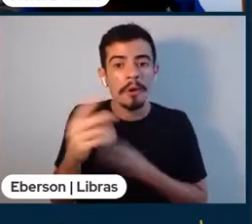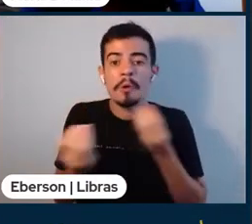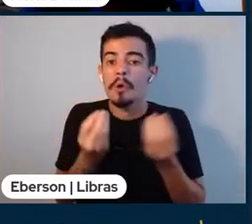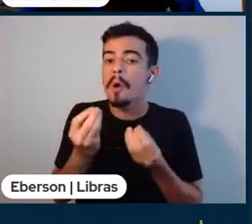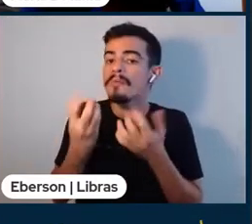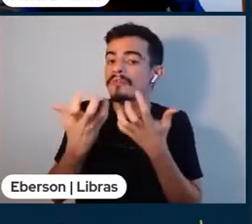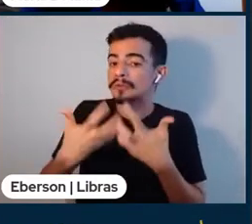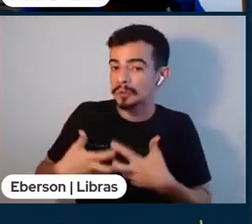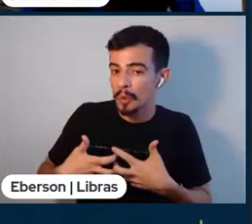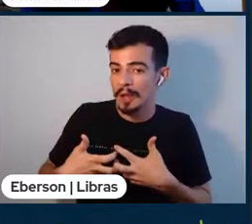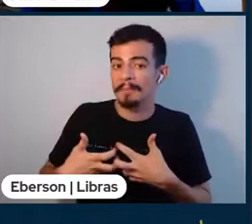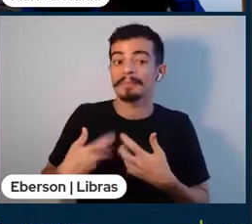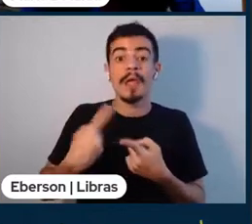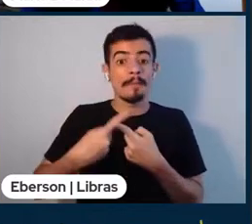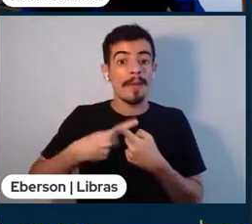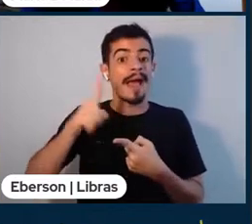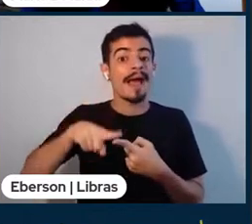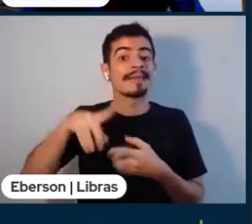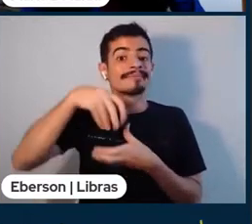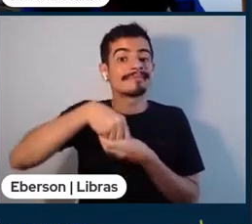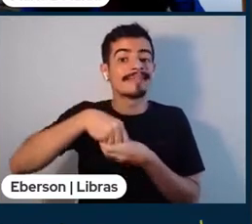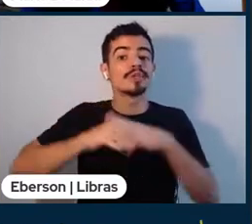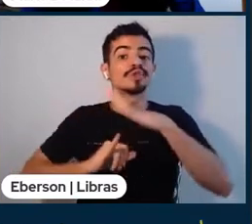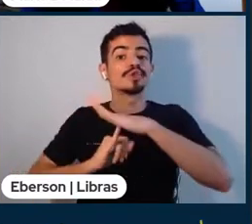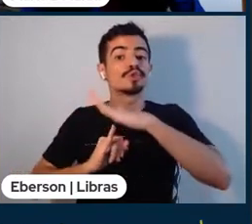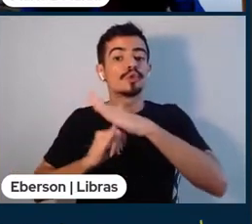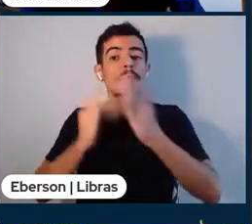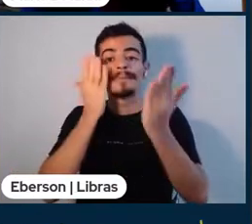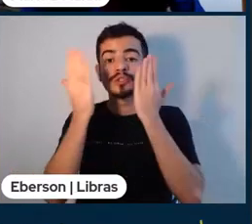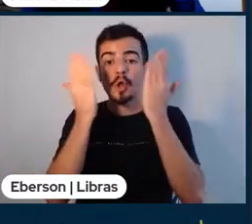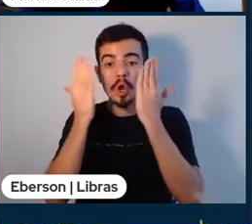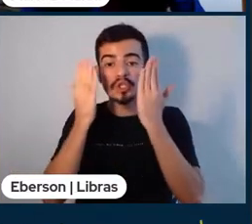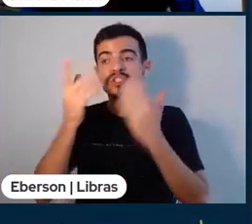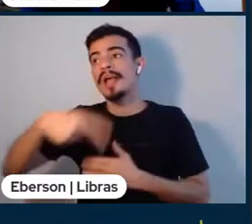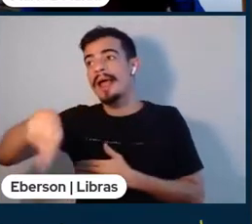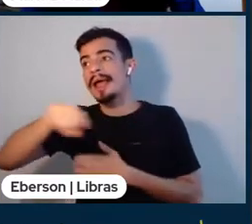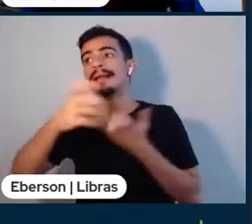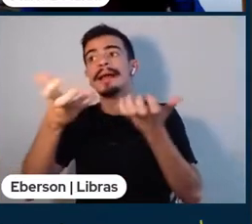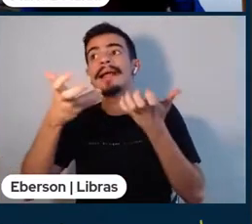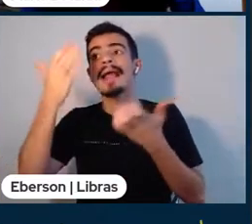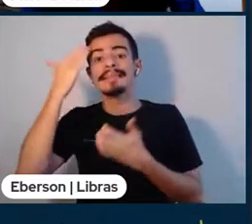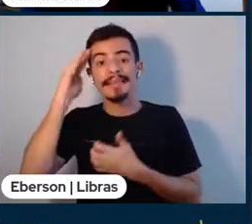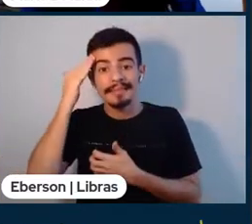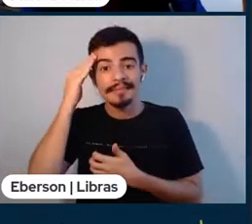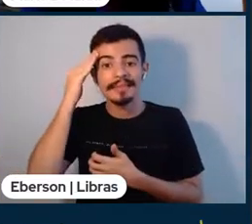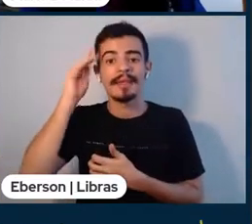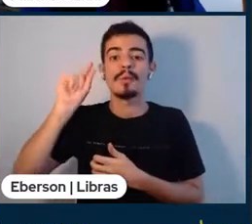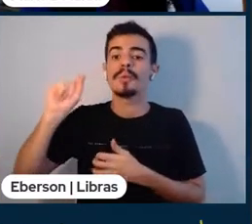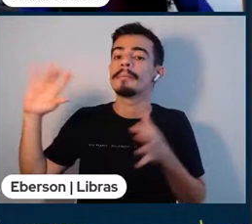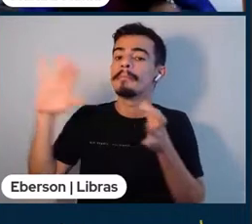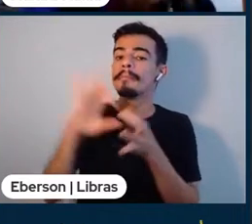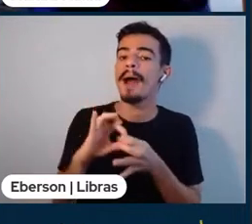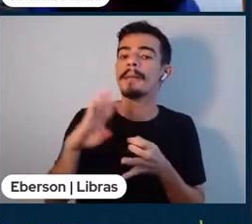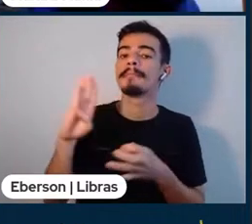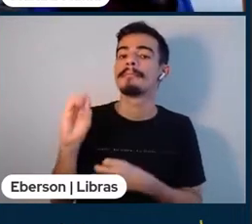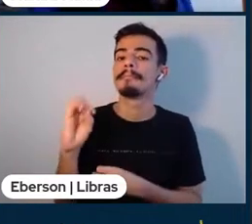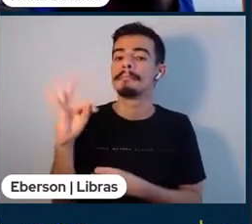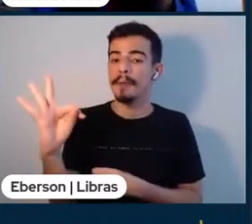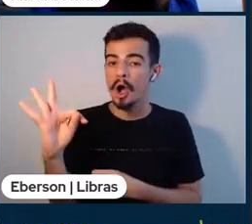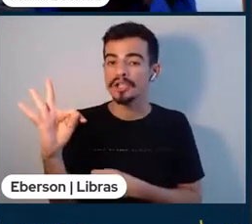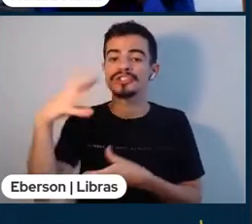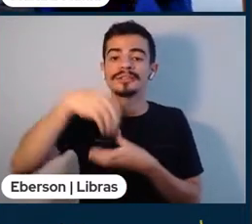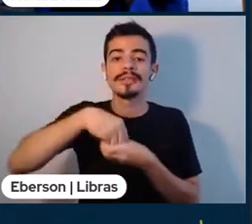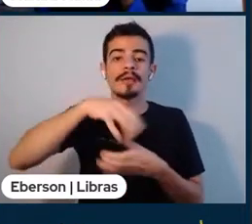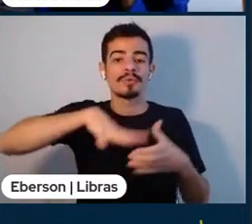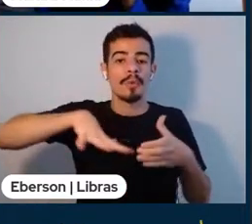freela para um instituto de psicologia. E aí eles queriam entender o que que tinha de bot. em psicologia. E aí